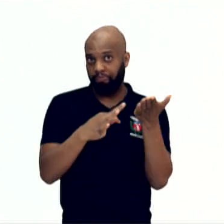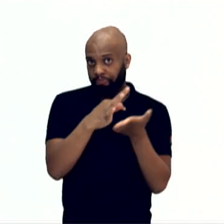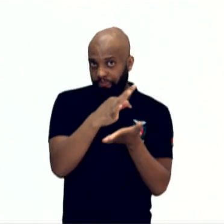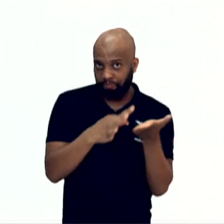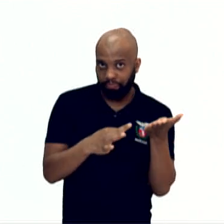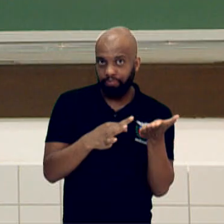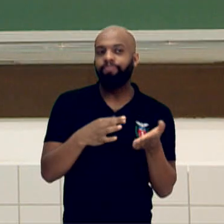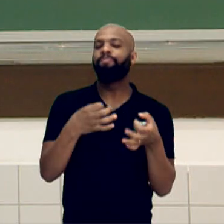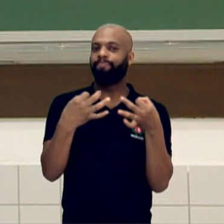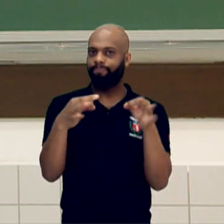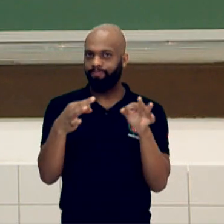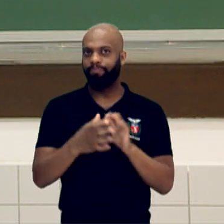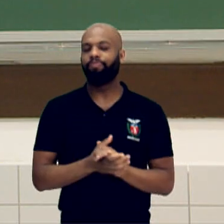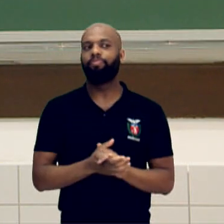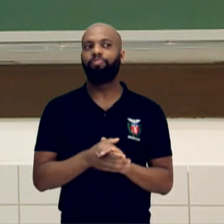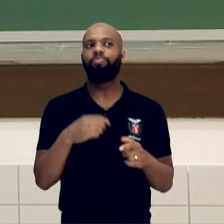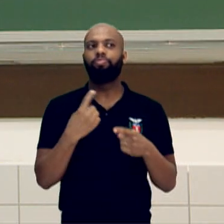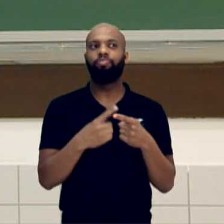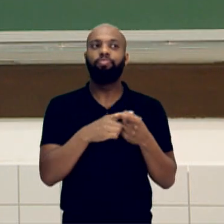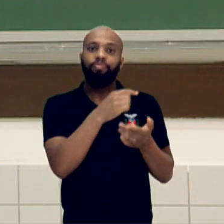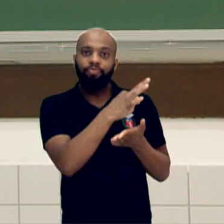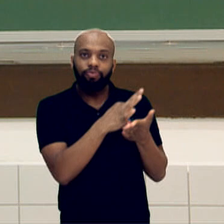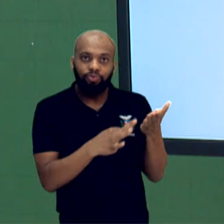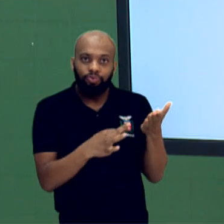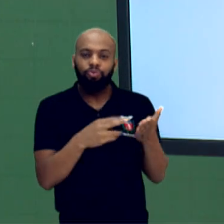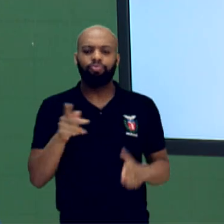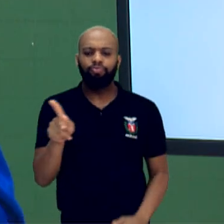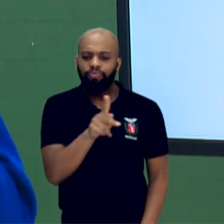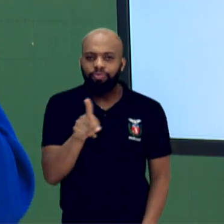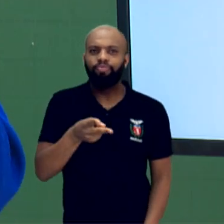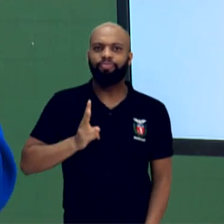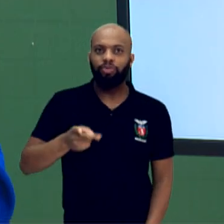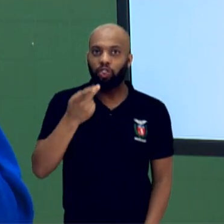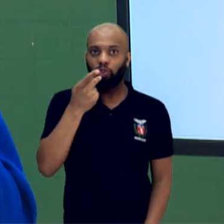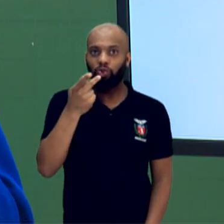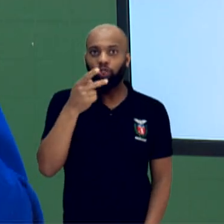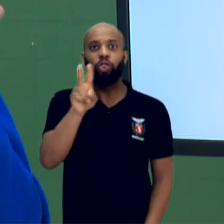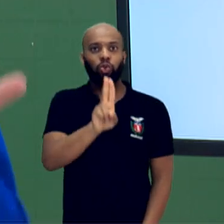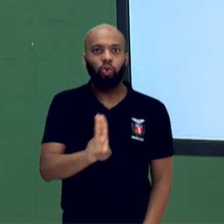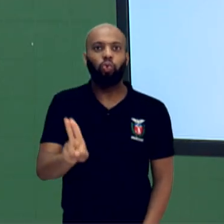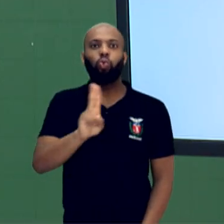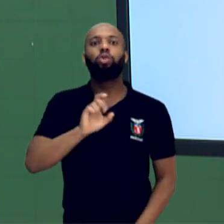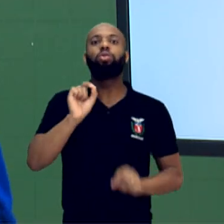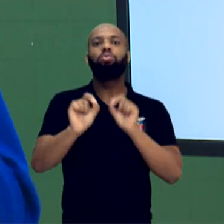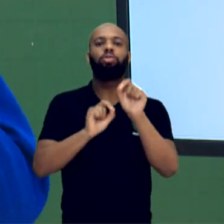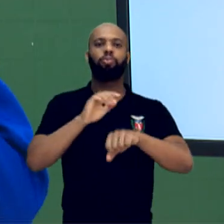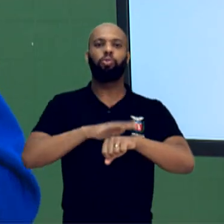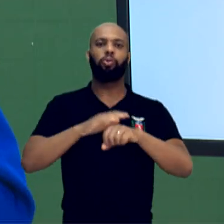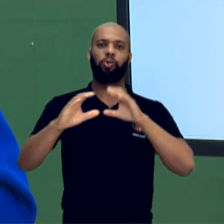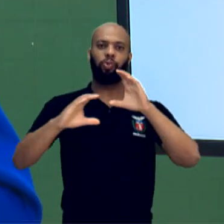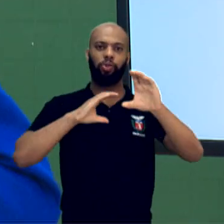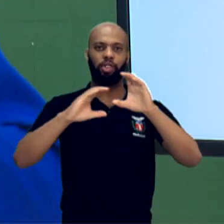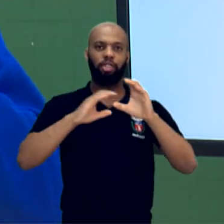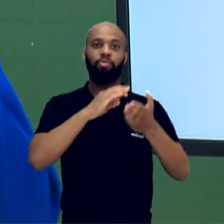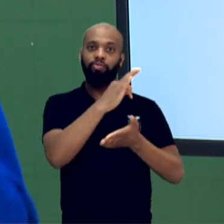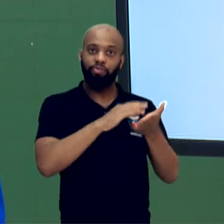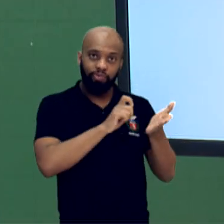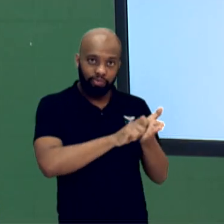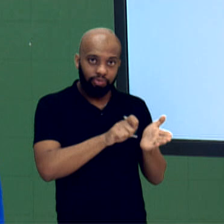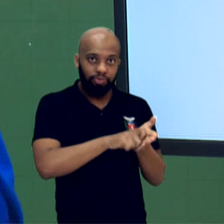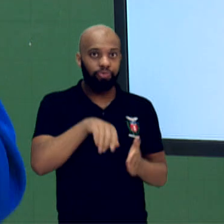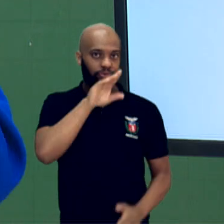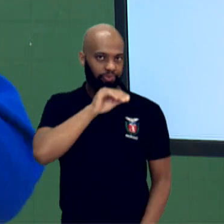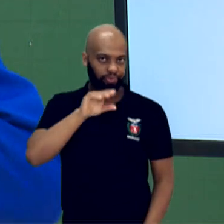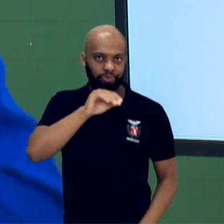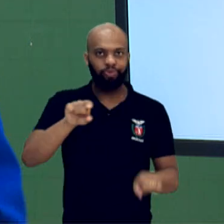textos? Exatamente. Aqueles que o professor está sempre frisando, que são úteis na nossa comunicação. Textos escritos, textos